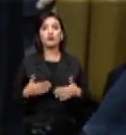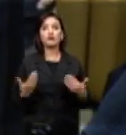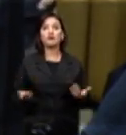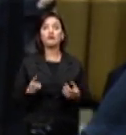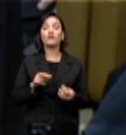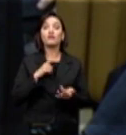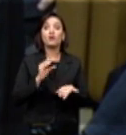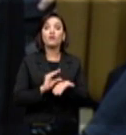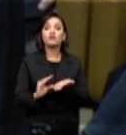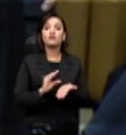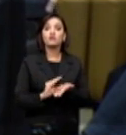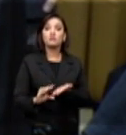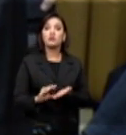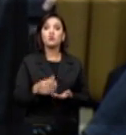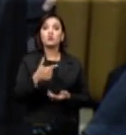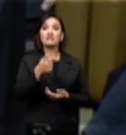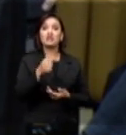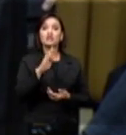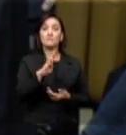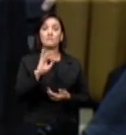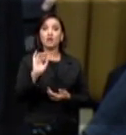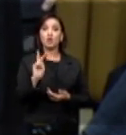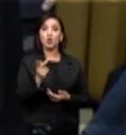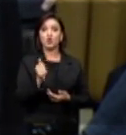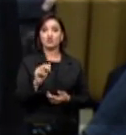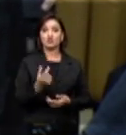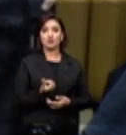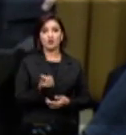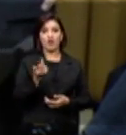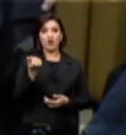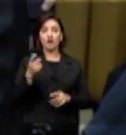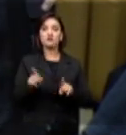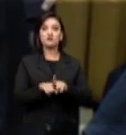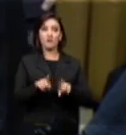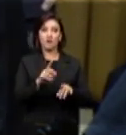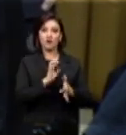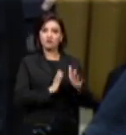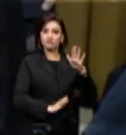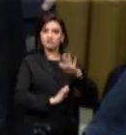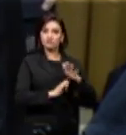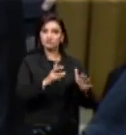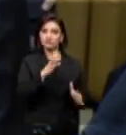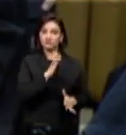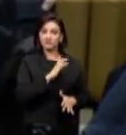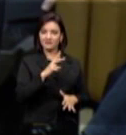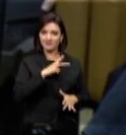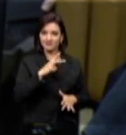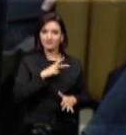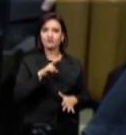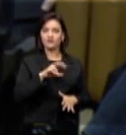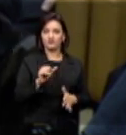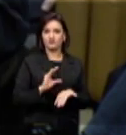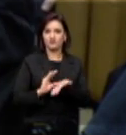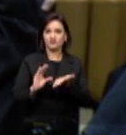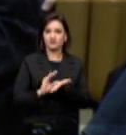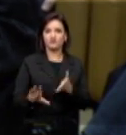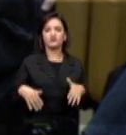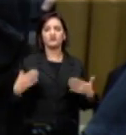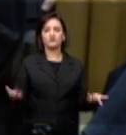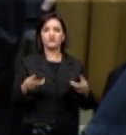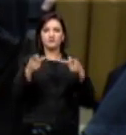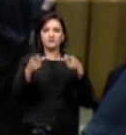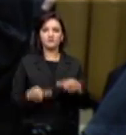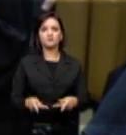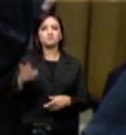ordem de R$7 bilhões nesse projeto, também advindos do setor privado das concessionárias. Esse é um projeto, excelência, do Estado de São